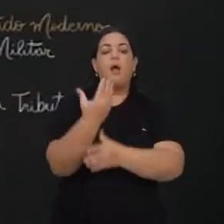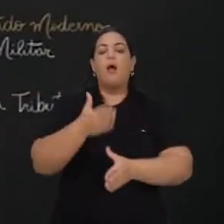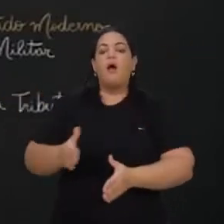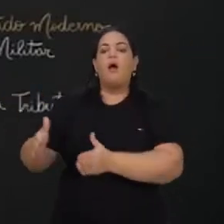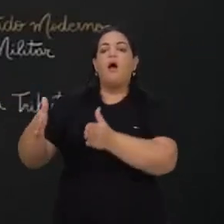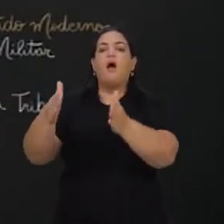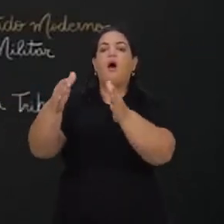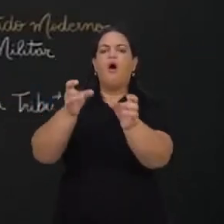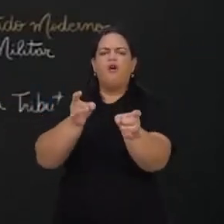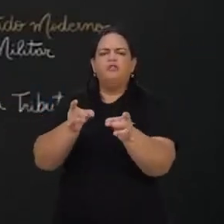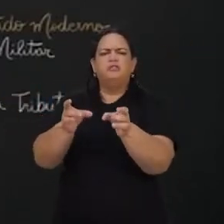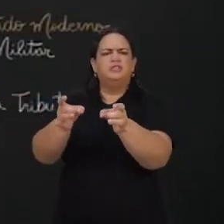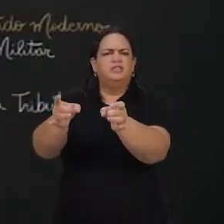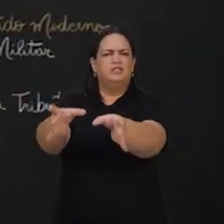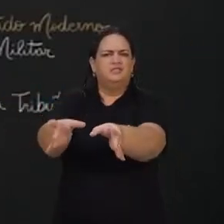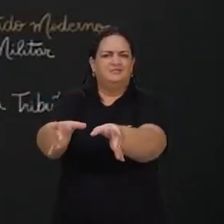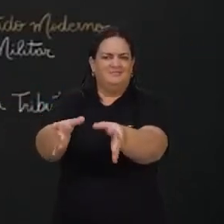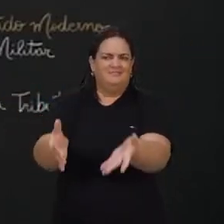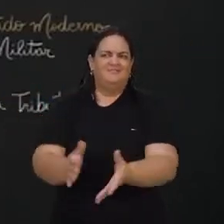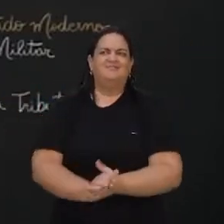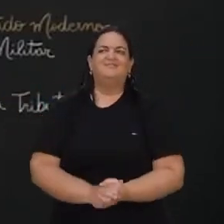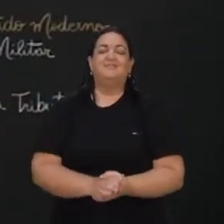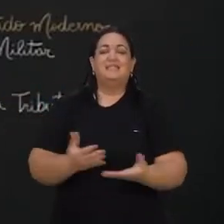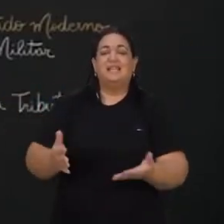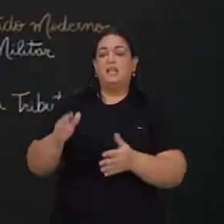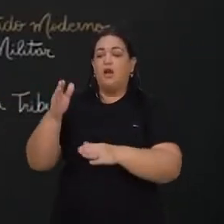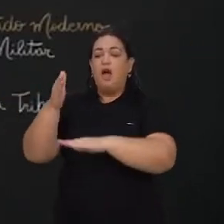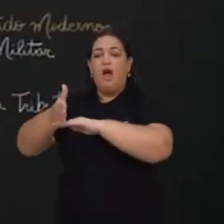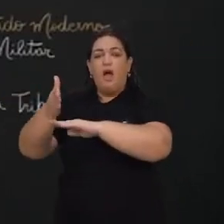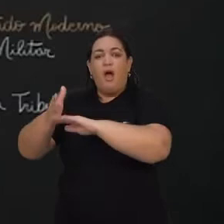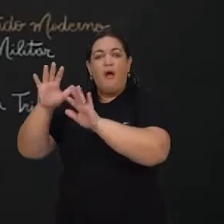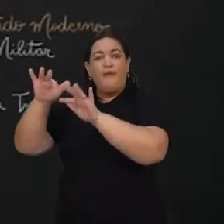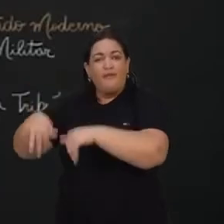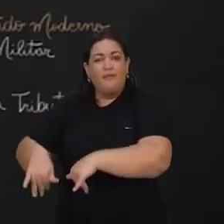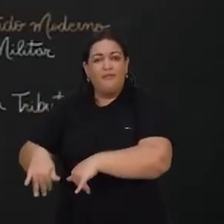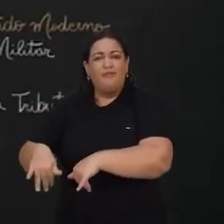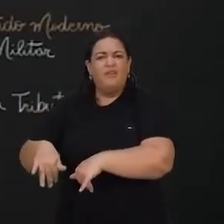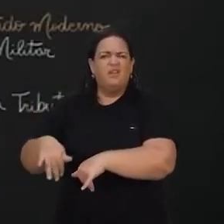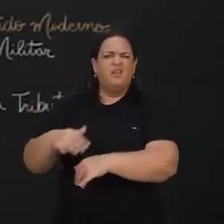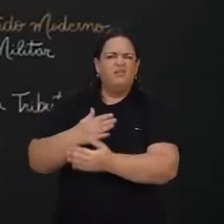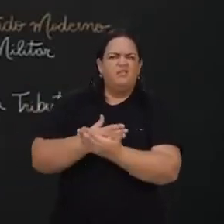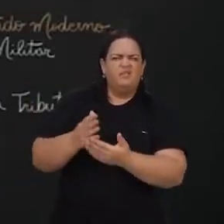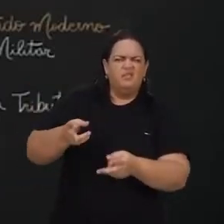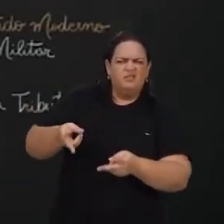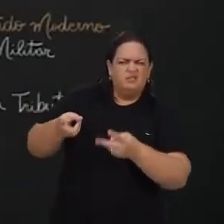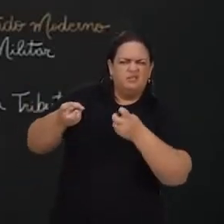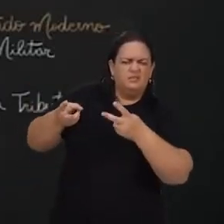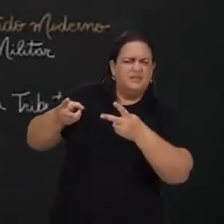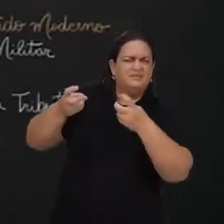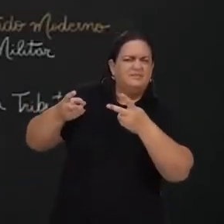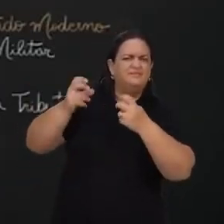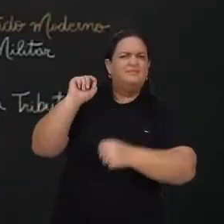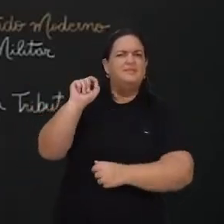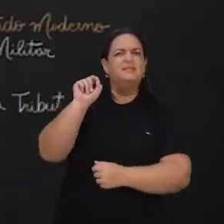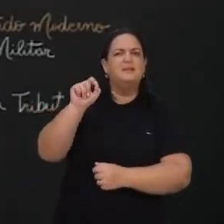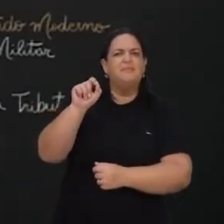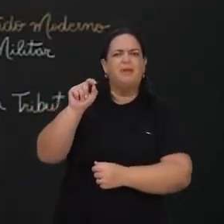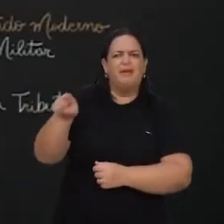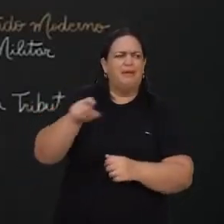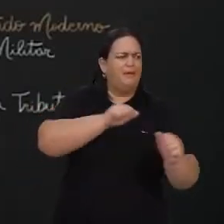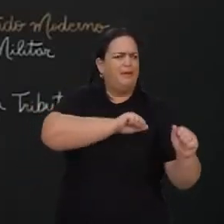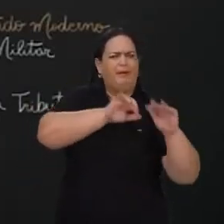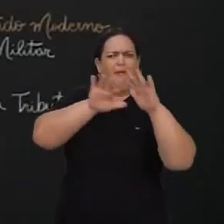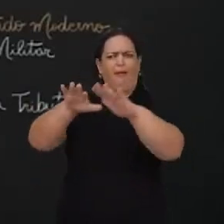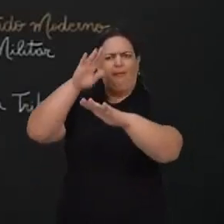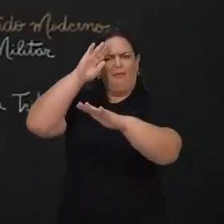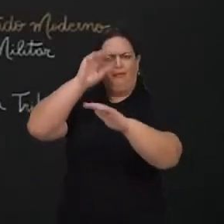Qual é o problema? Lá para o fim da Idade Média, foi-se percebendo, esses senhores feudais foram percebendo, que essas cruzadas elas tinham